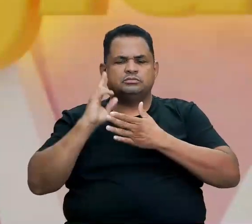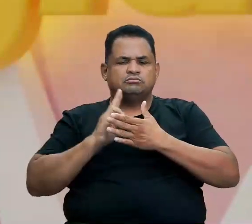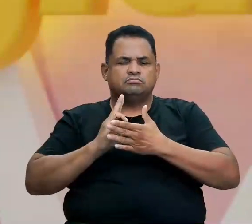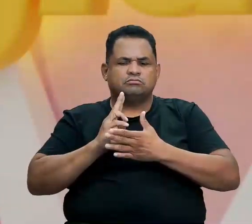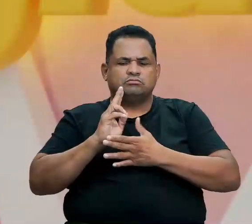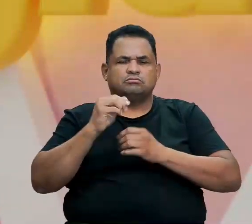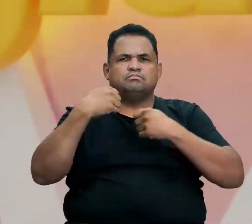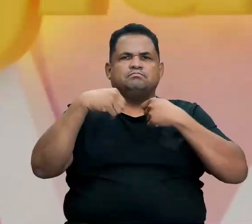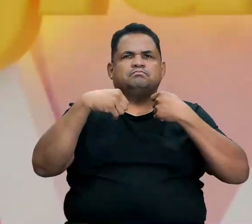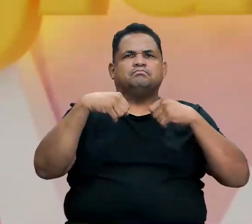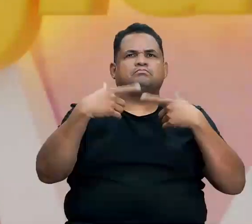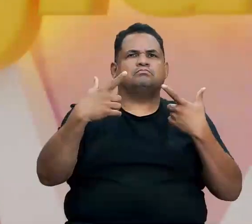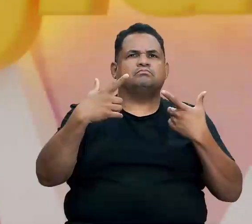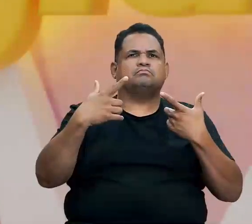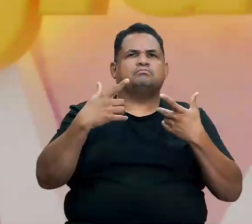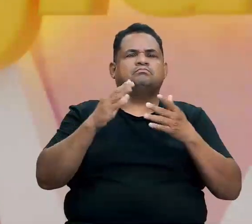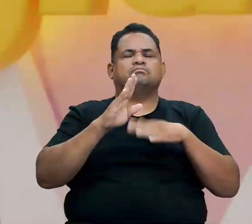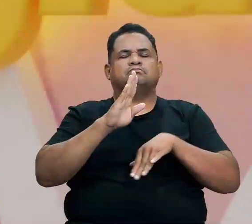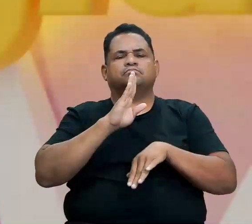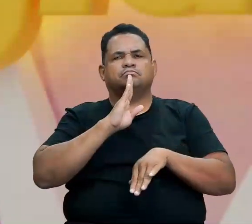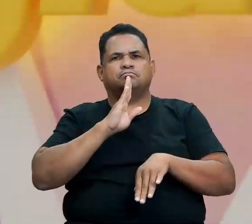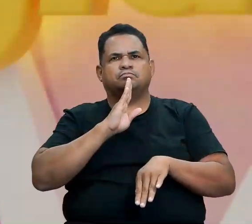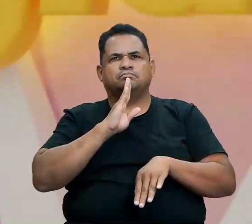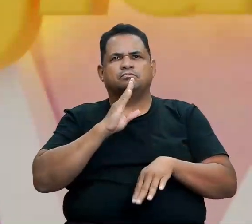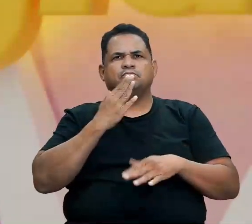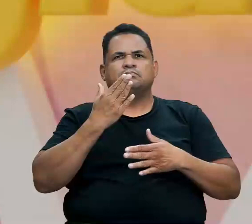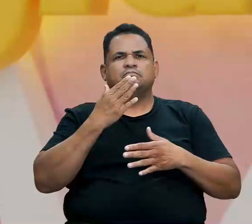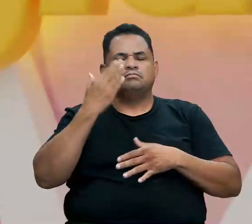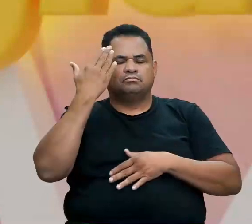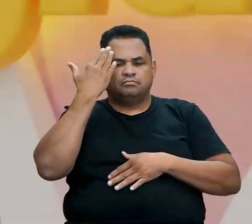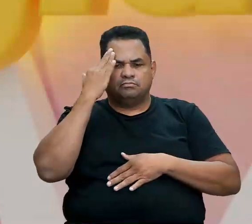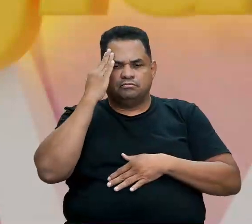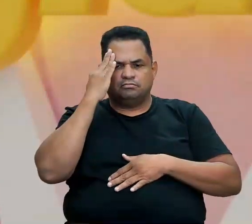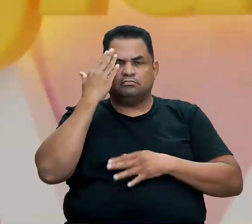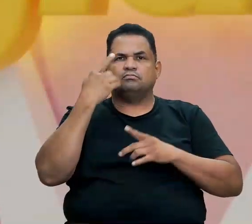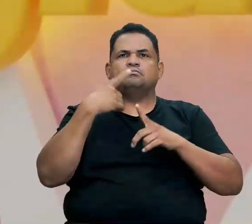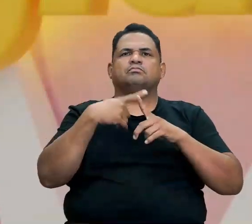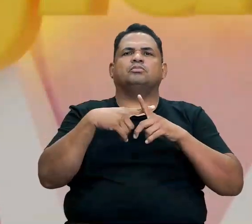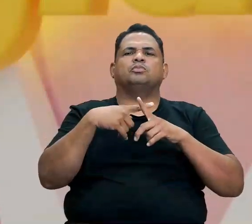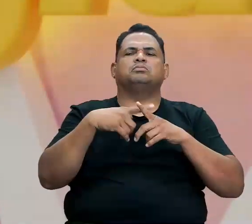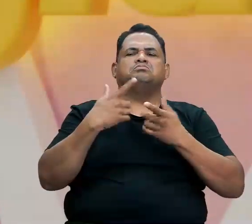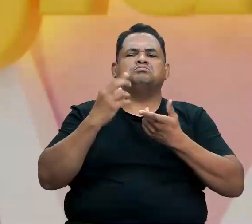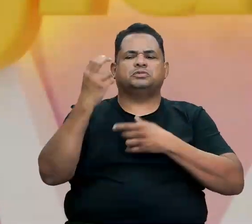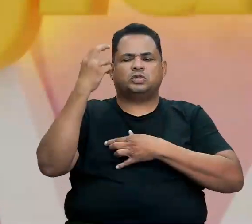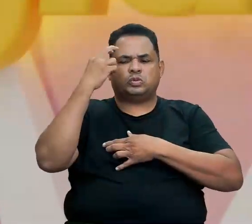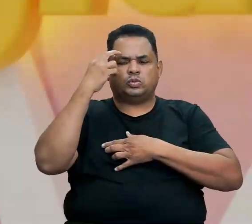preciso a gente conhecer, entender, né, a cultura do outro,